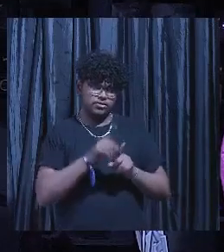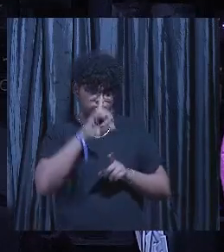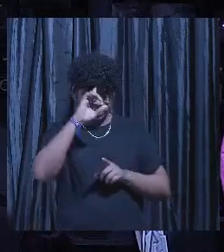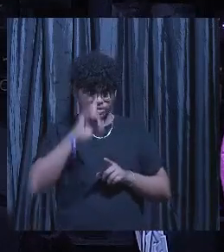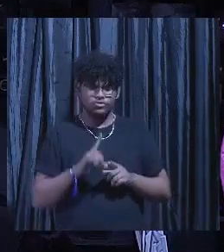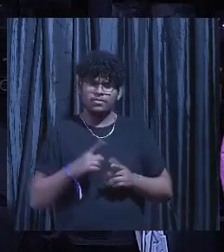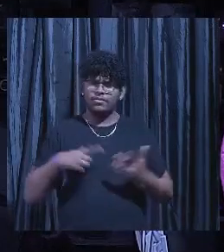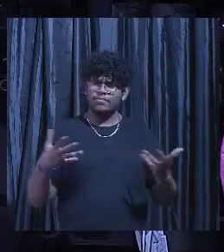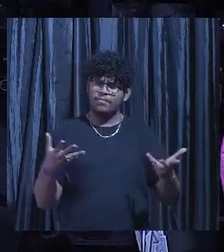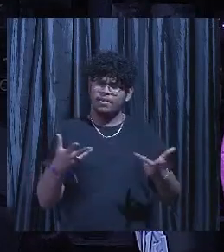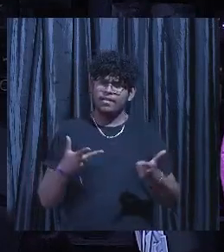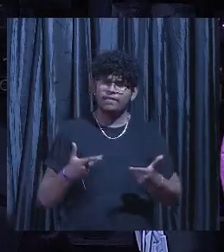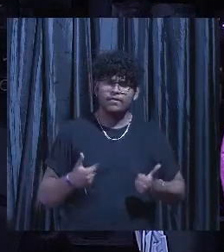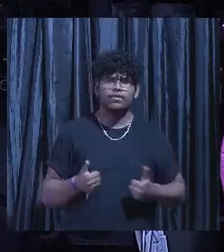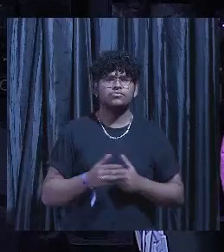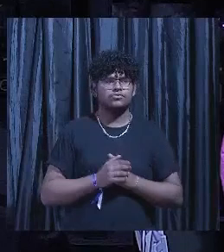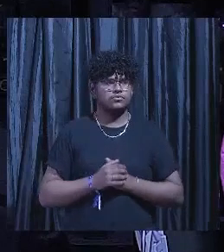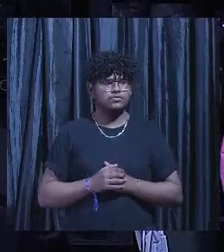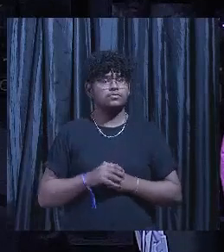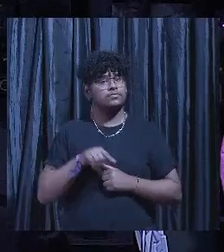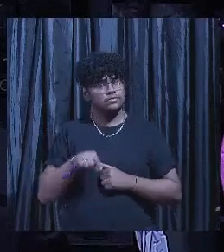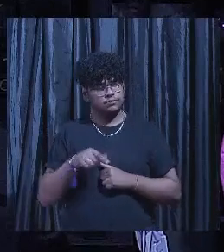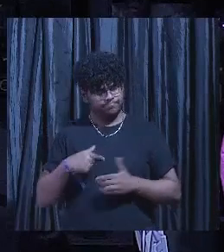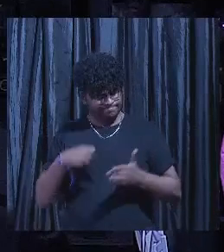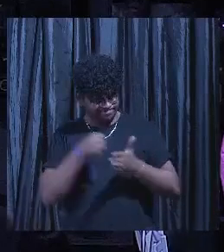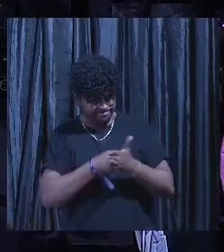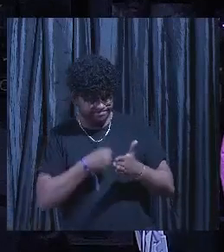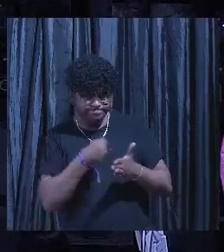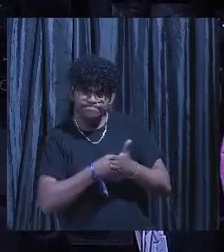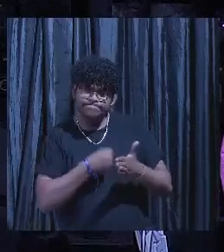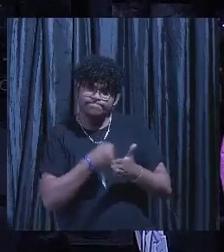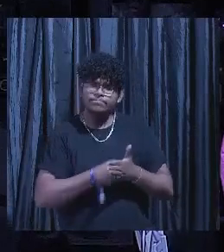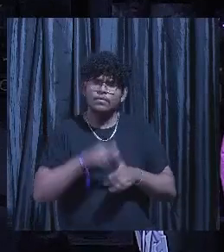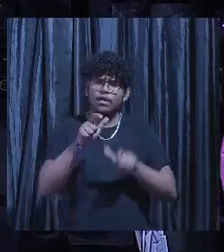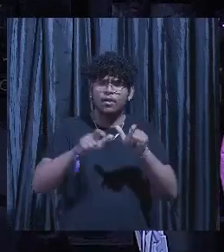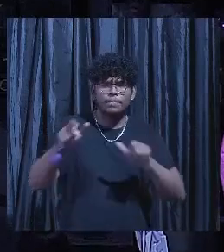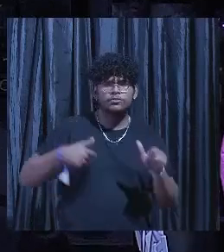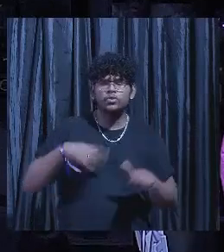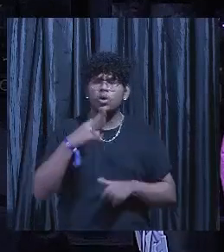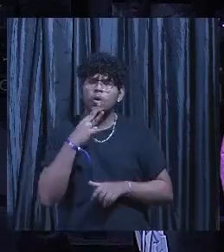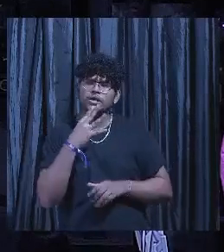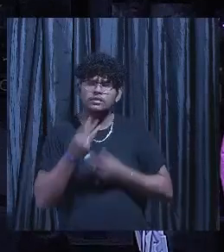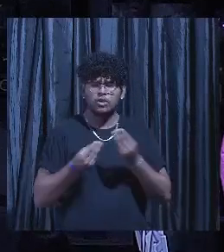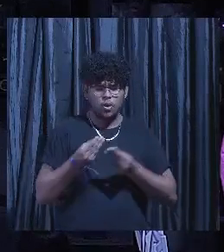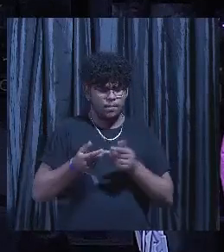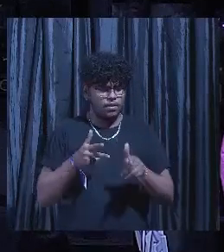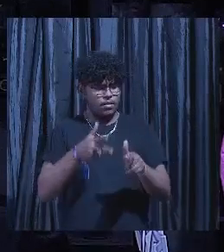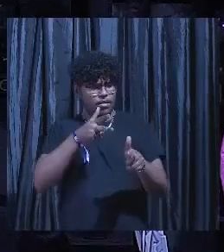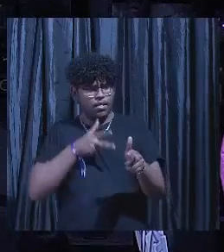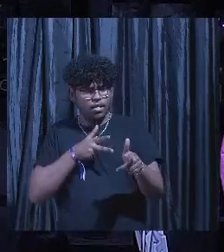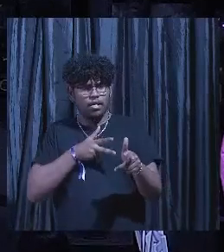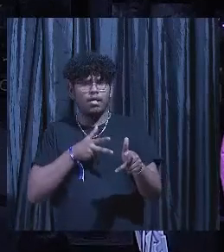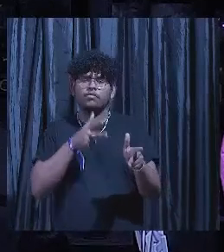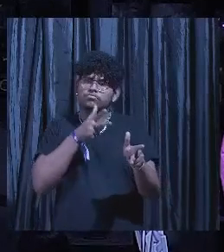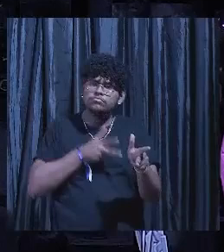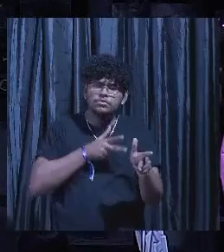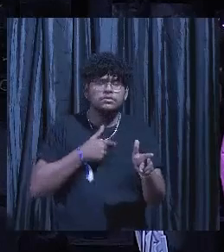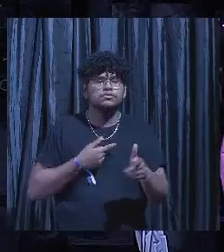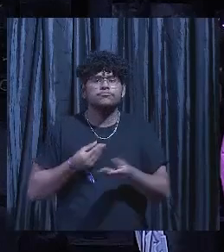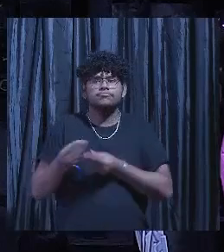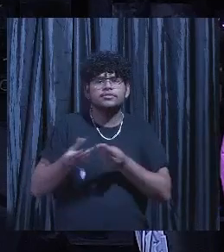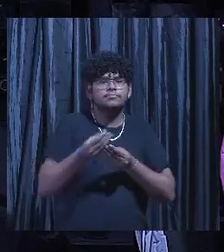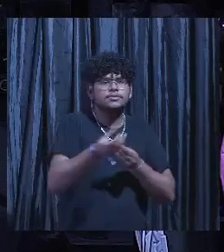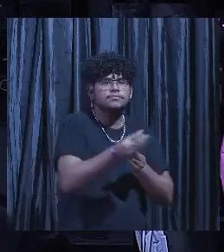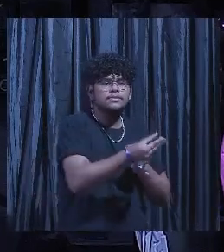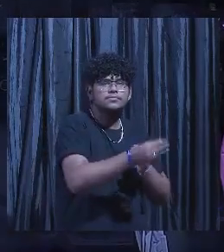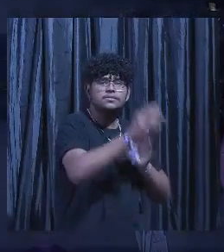incrível. Depois, com muito foco e persistência, conhecendo as pessoas no making-off, comecei a distribuir meus currículos, até